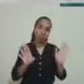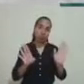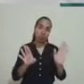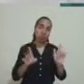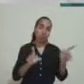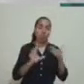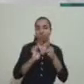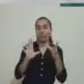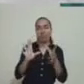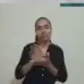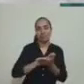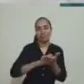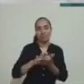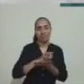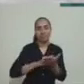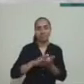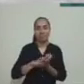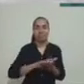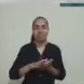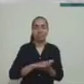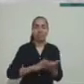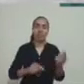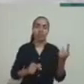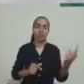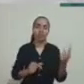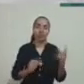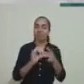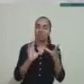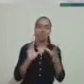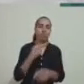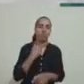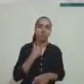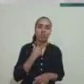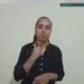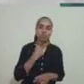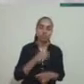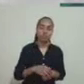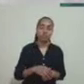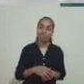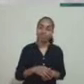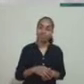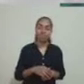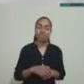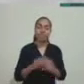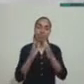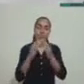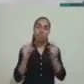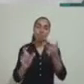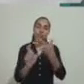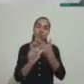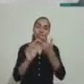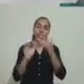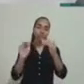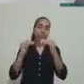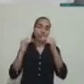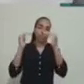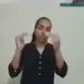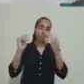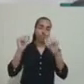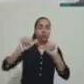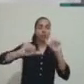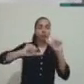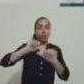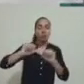poucos conselhos, se não o único, que não é deliberativo, nós estamos pedindo ao Poder Executivo que altere esse